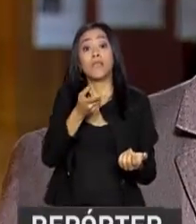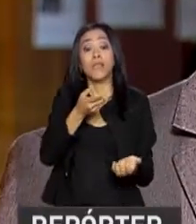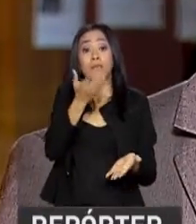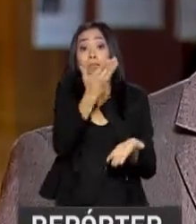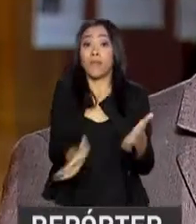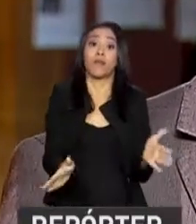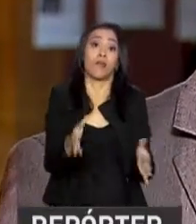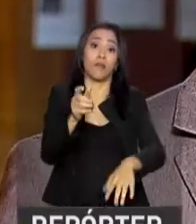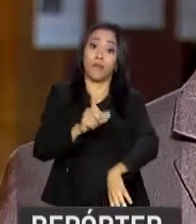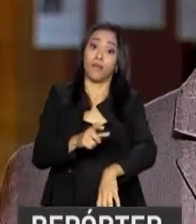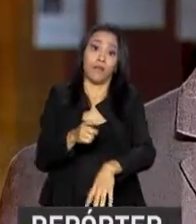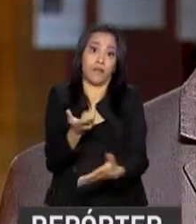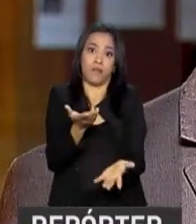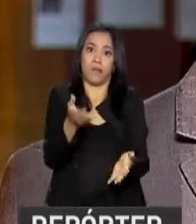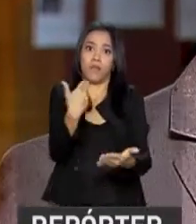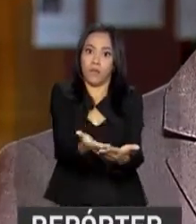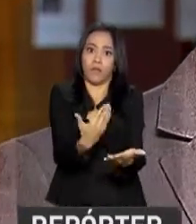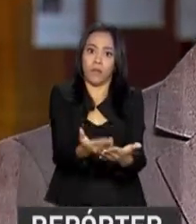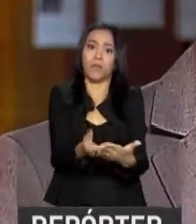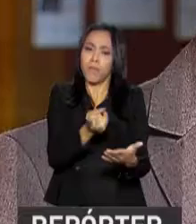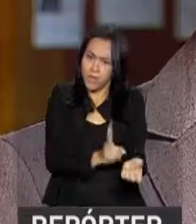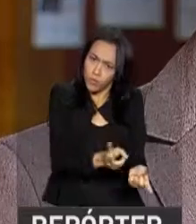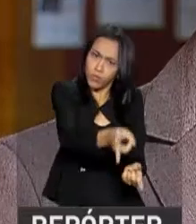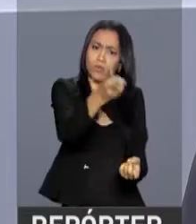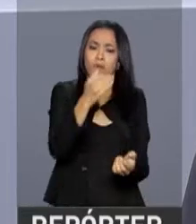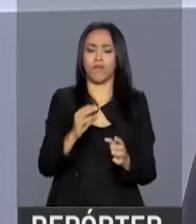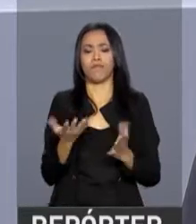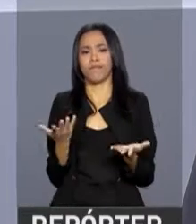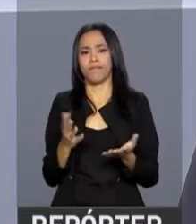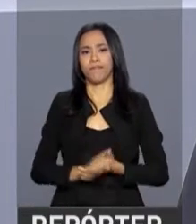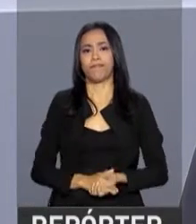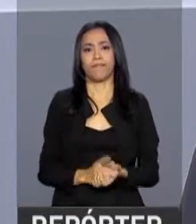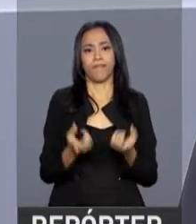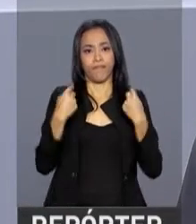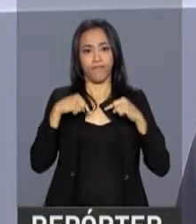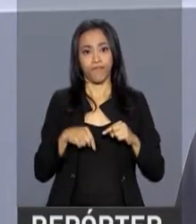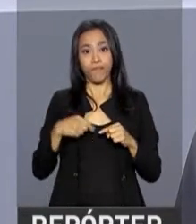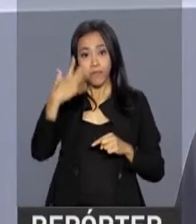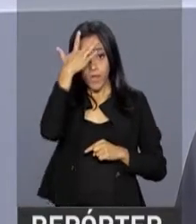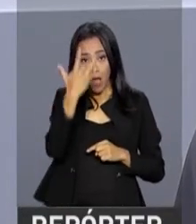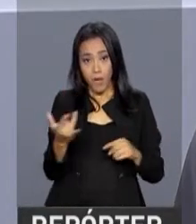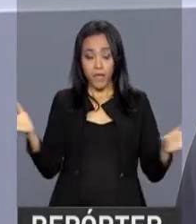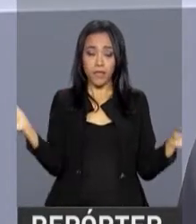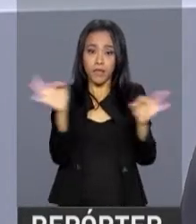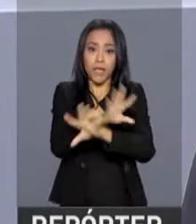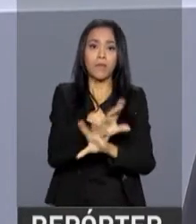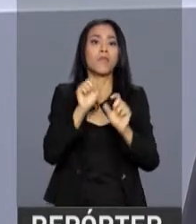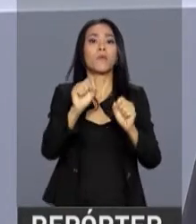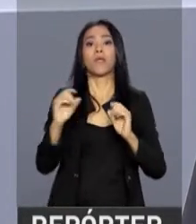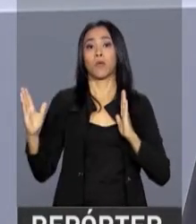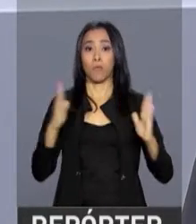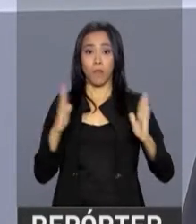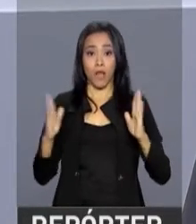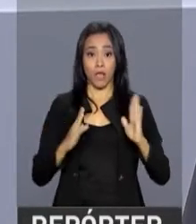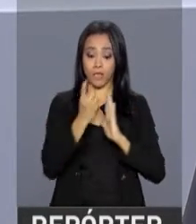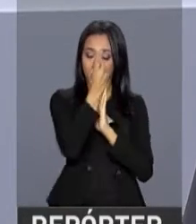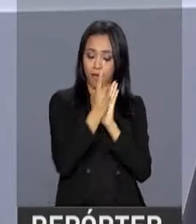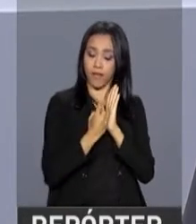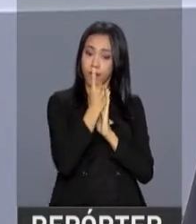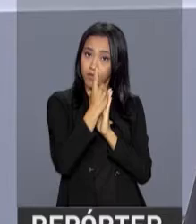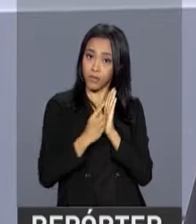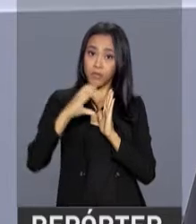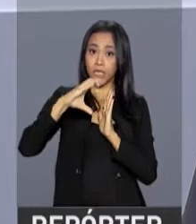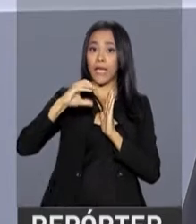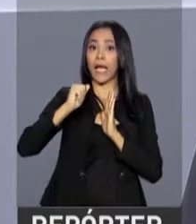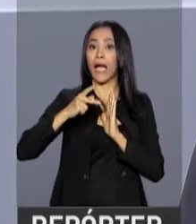progressão na vida dele tanto profissional como social termina amanhã o prazo para entrega da declaração de capitais brasileiros